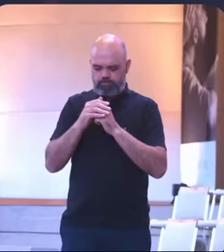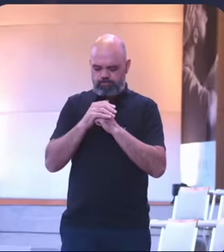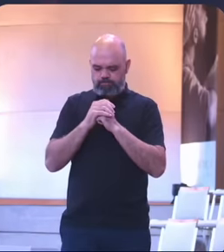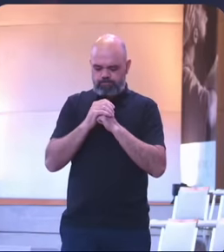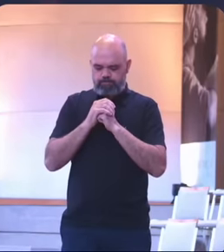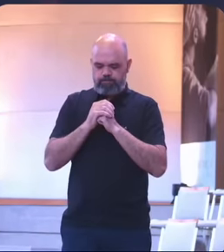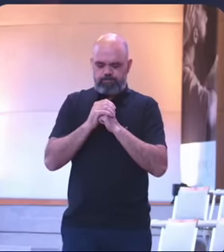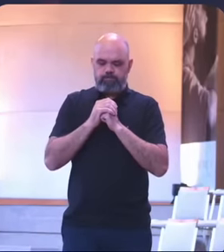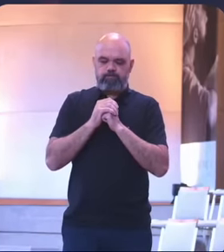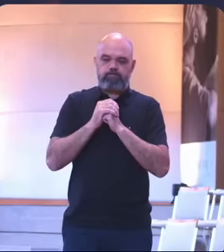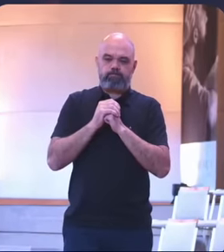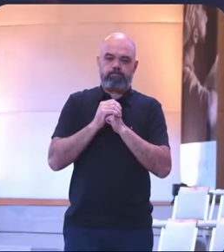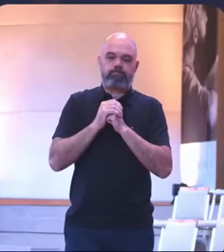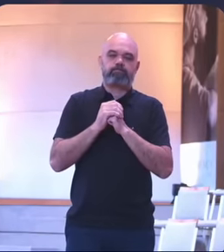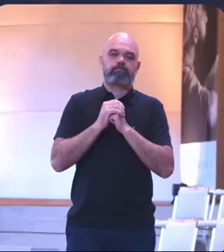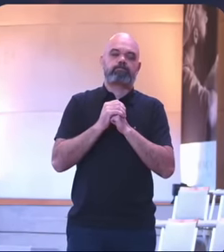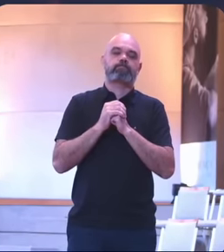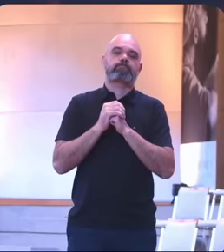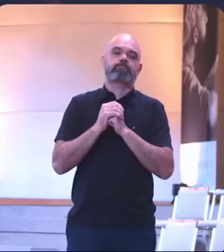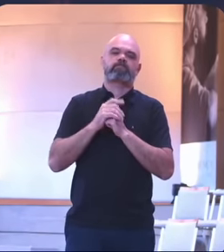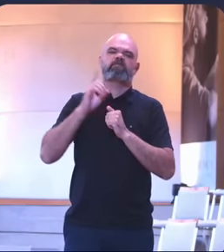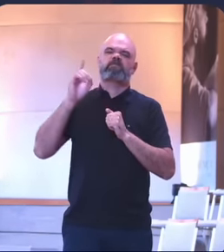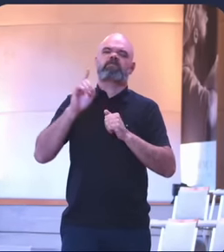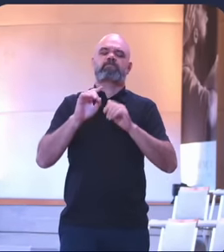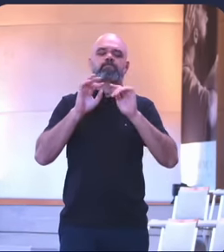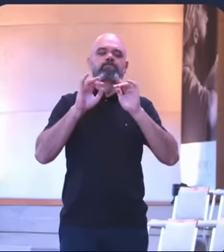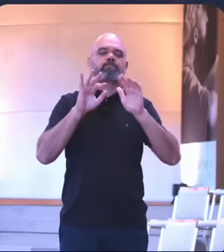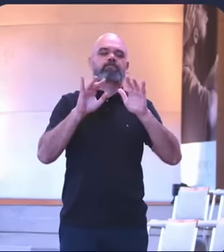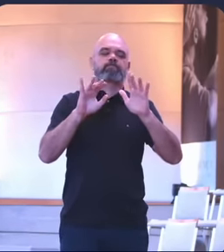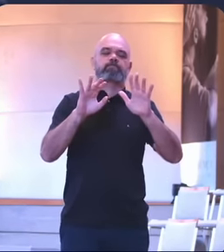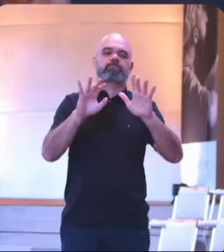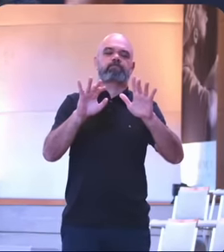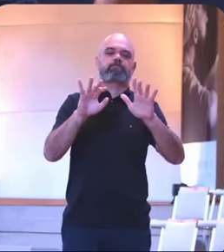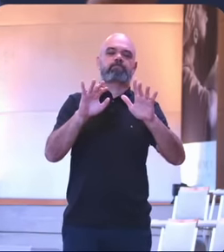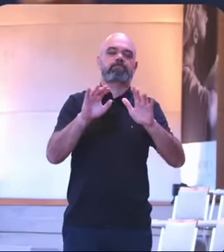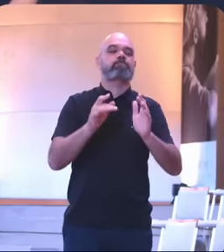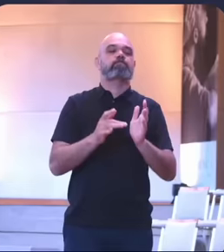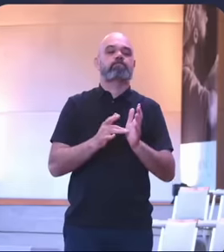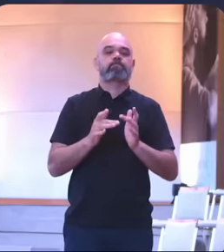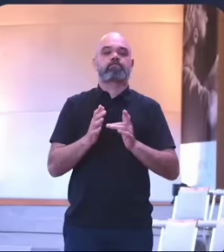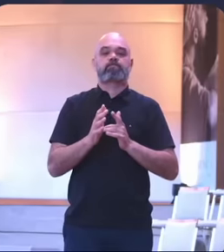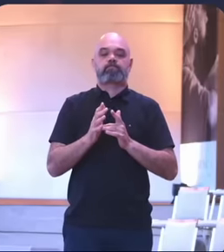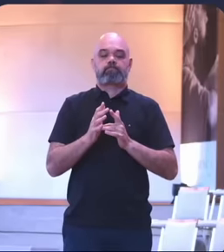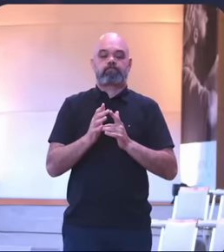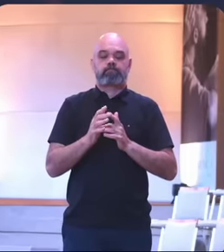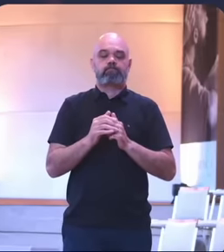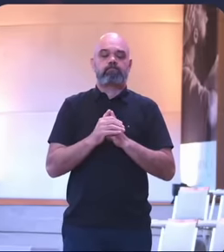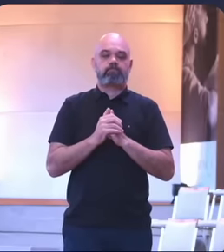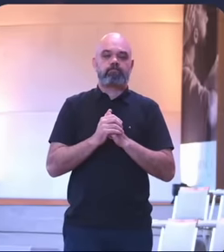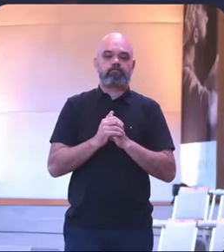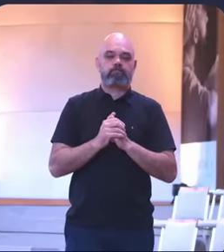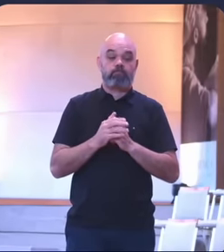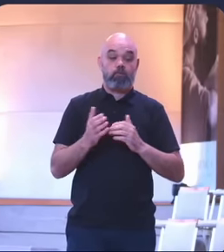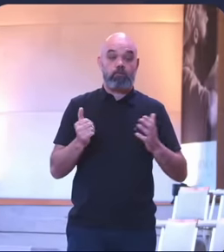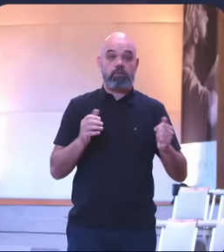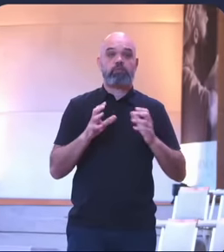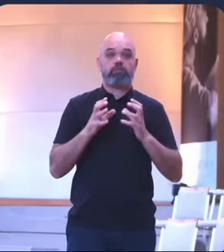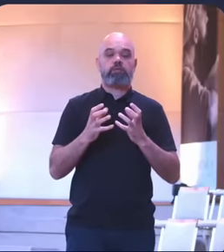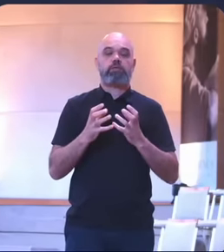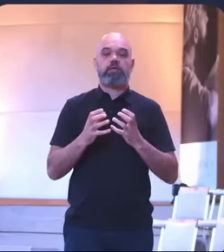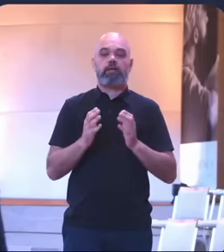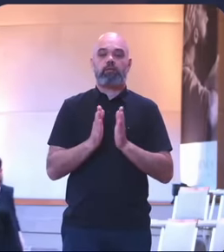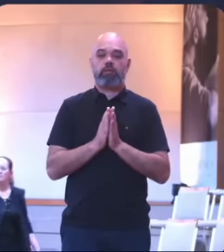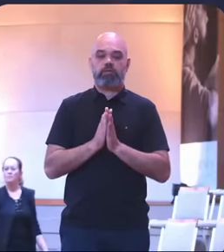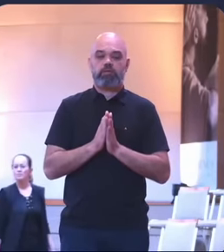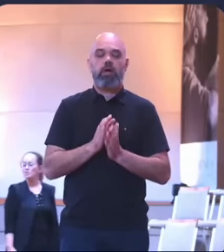Amém, amém e amém. Que Deus te abençoe, vai na graça de Jesus. Se você deseja mais uma oração, venha para cá. Pode